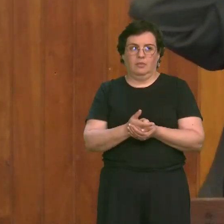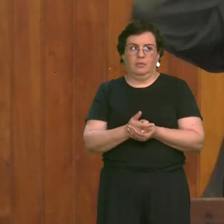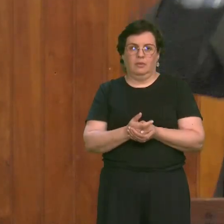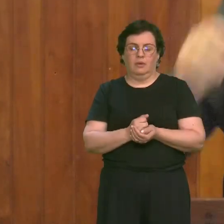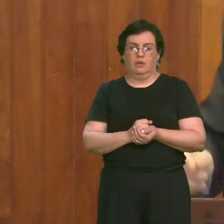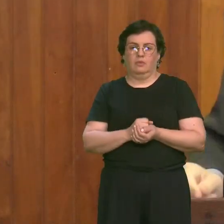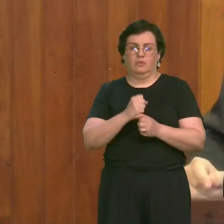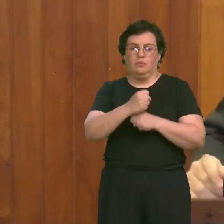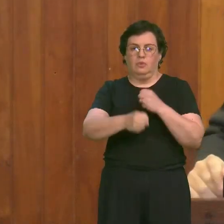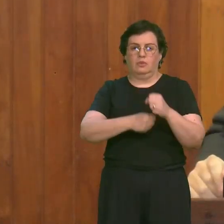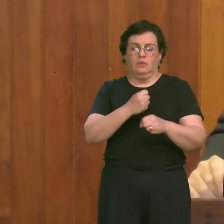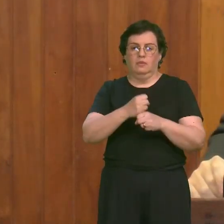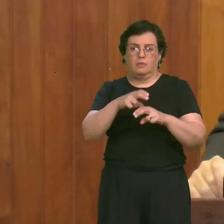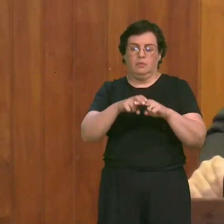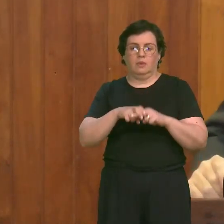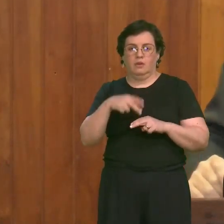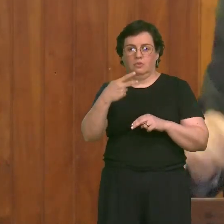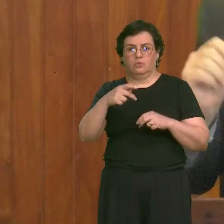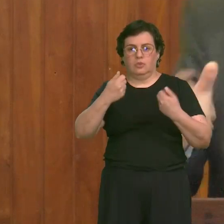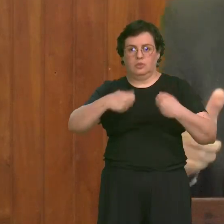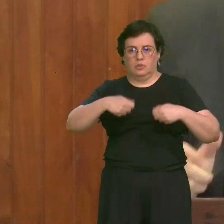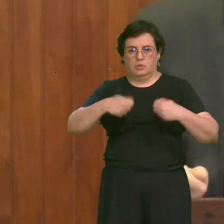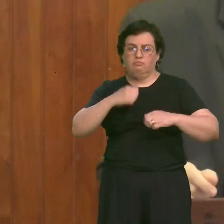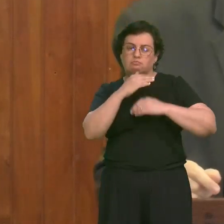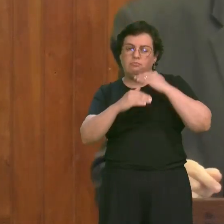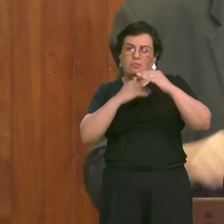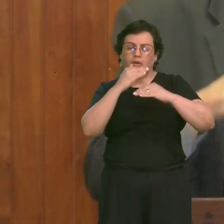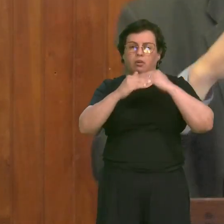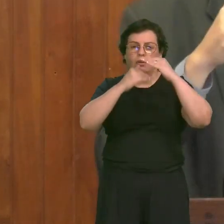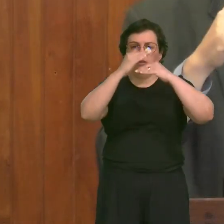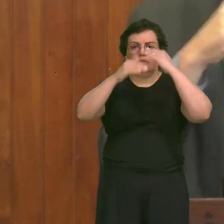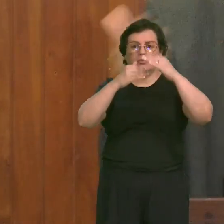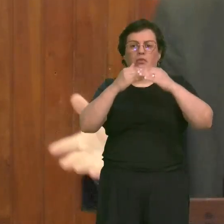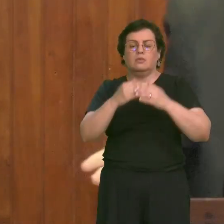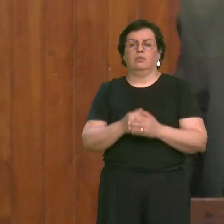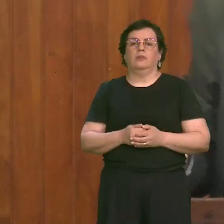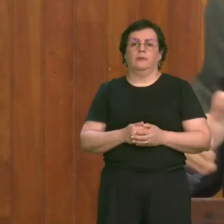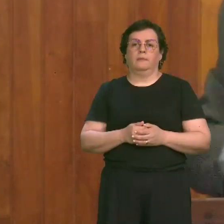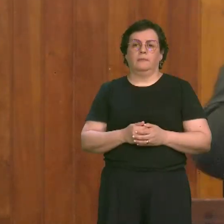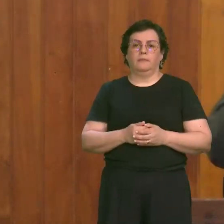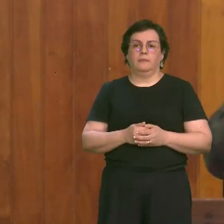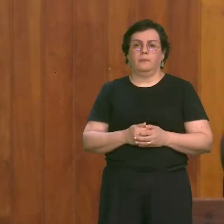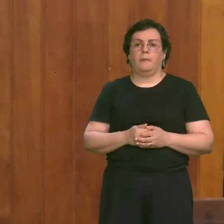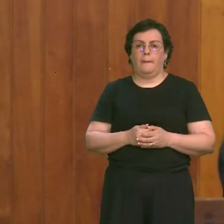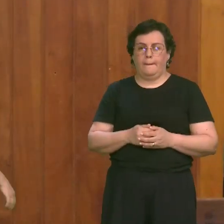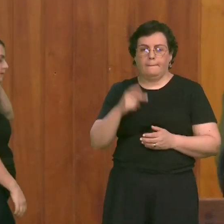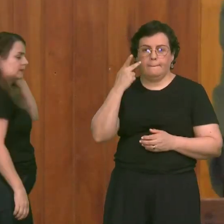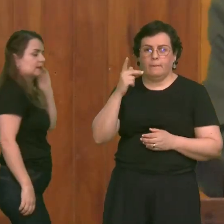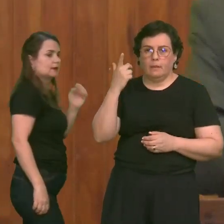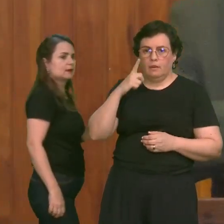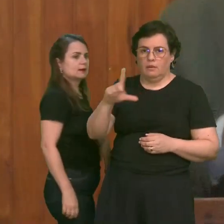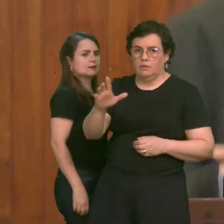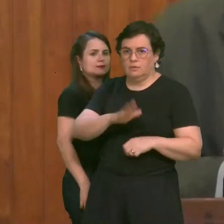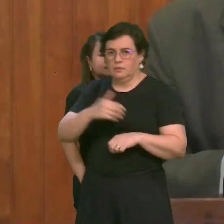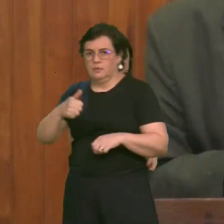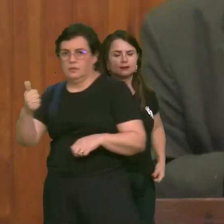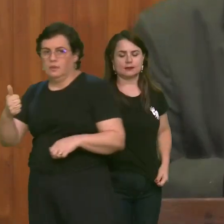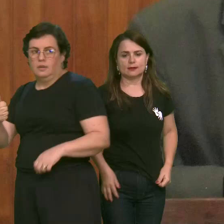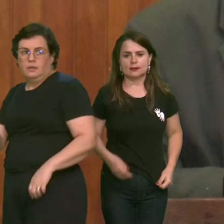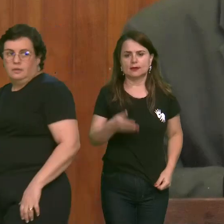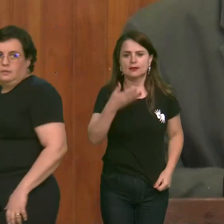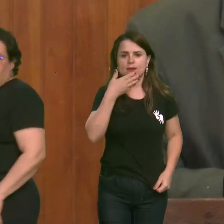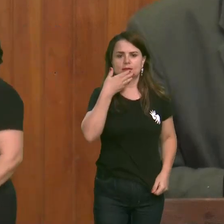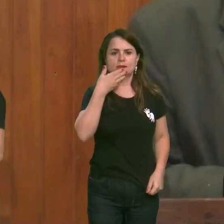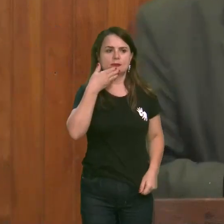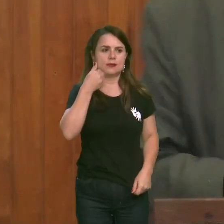diante das suas necessidades de aprimoramento de equipamentos para que funcione melhor no ano